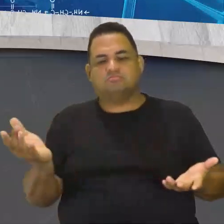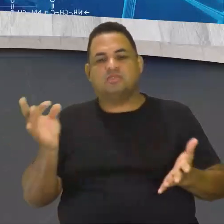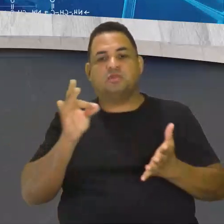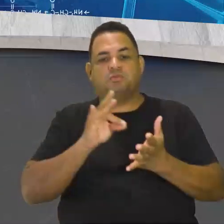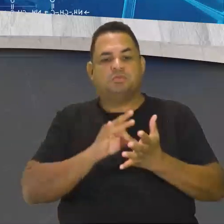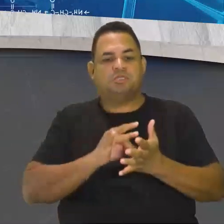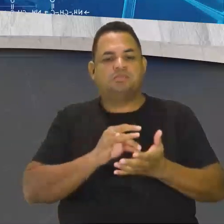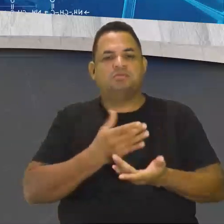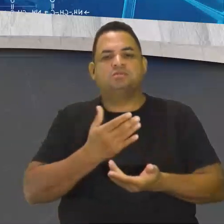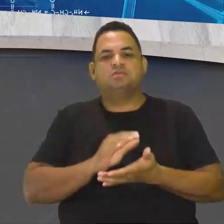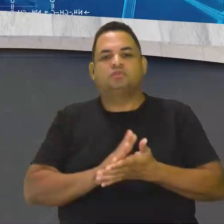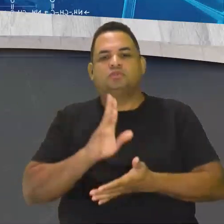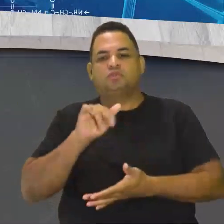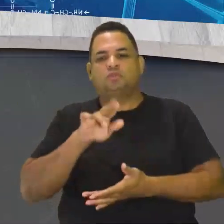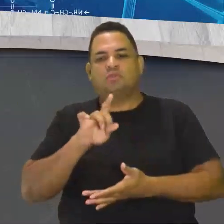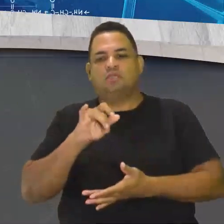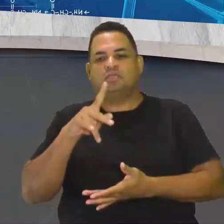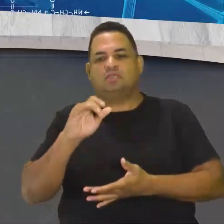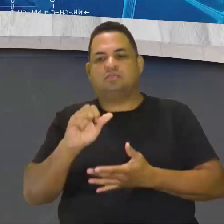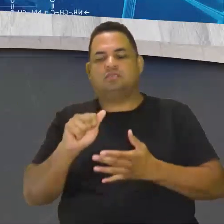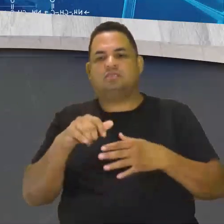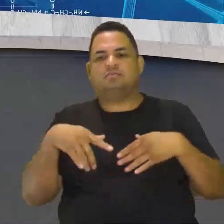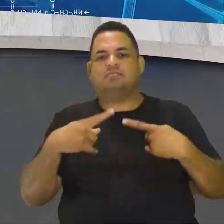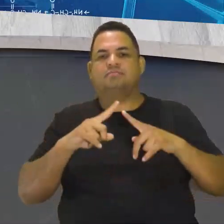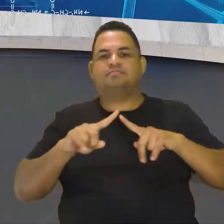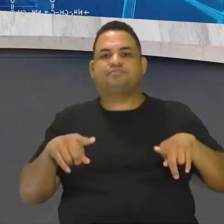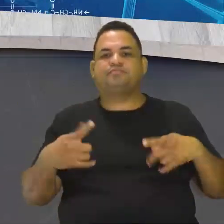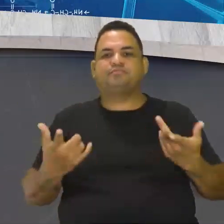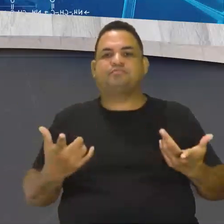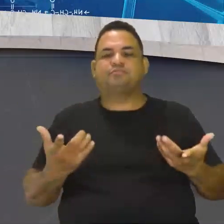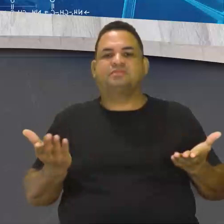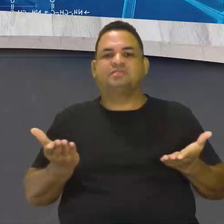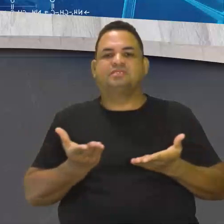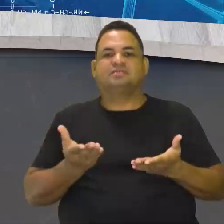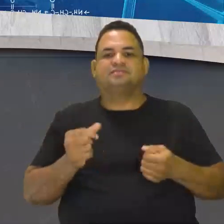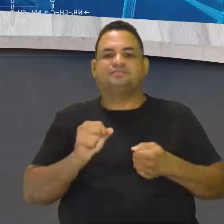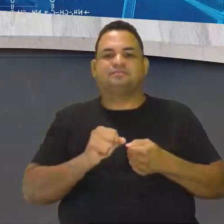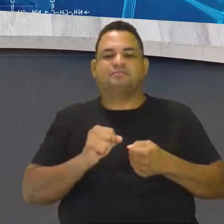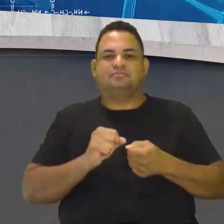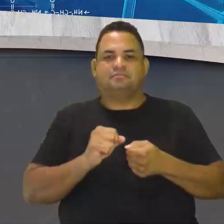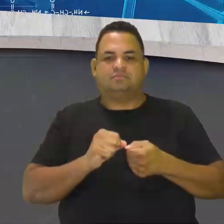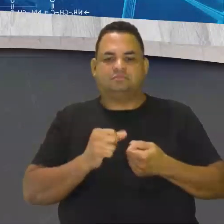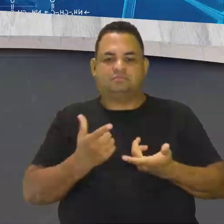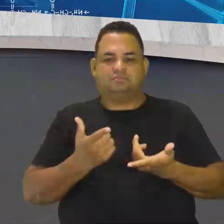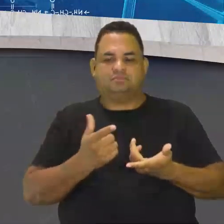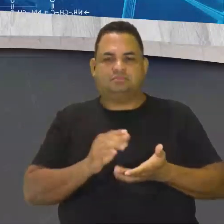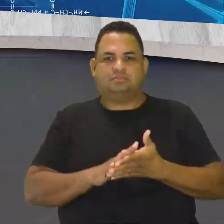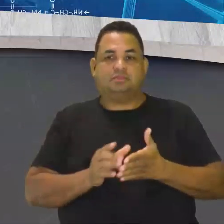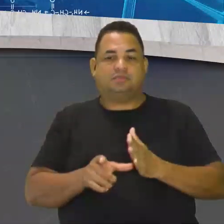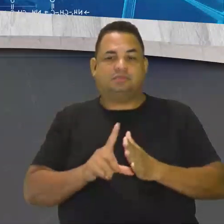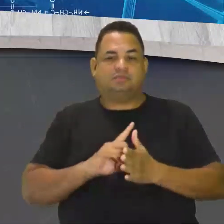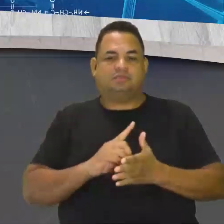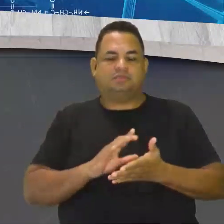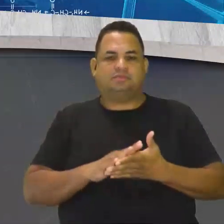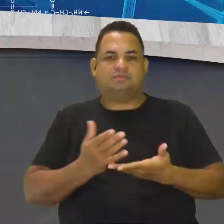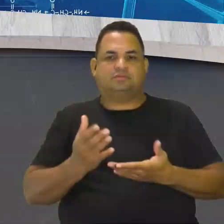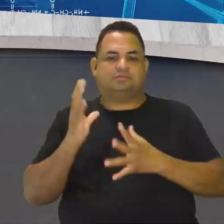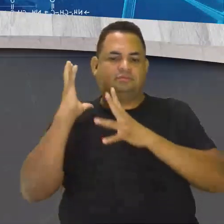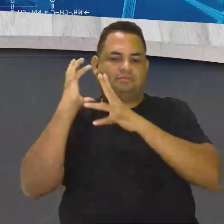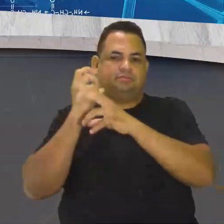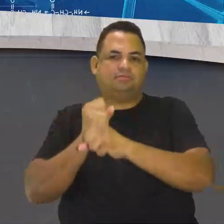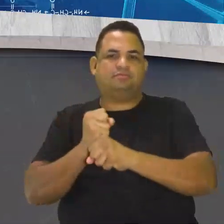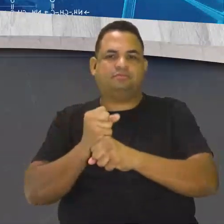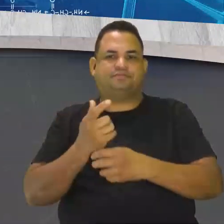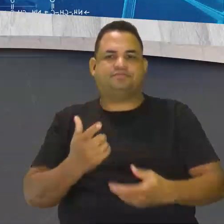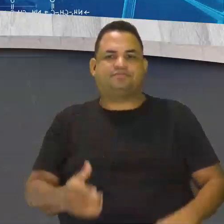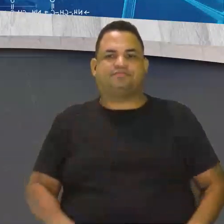PAC, né, para os nossos ácidos. Mas, como agora a gente vai fazer essa prévia antes de você fazer a atividade,